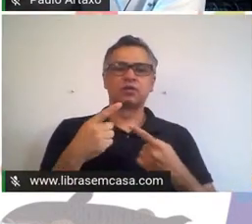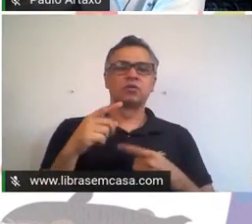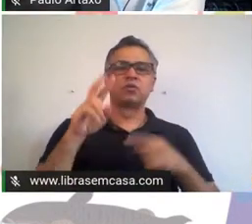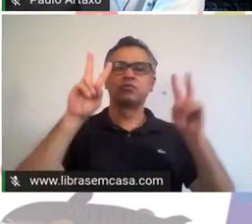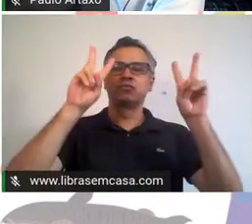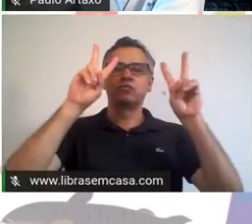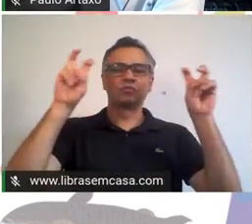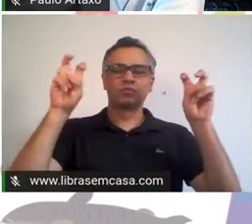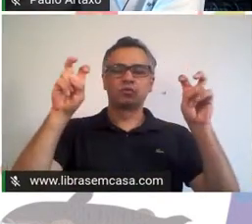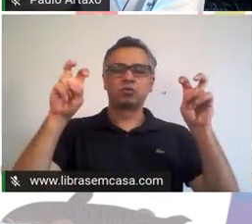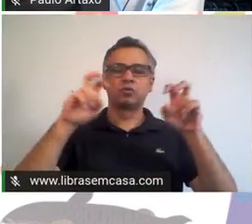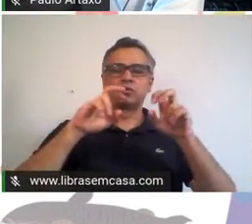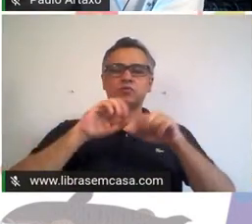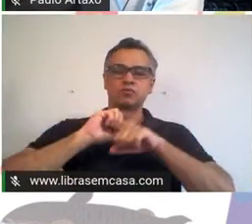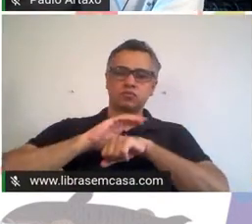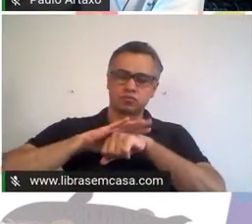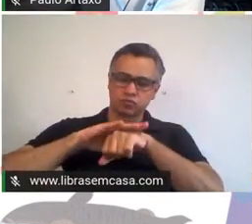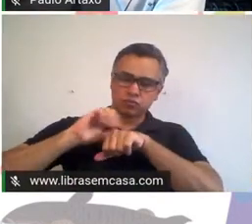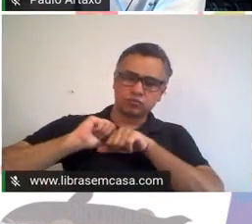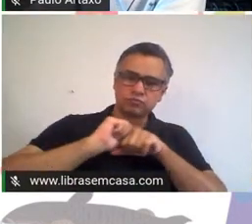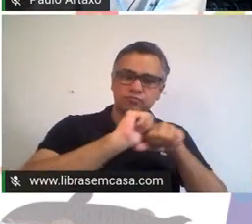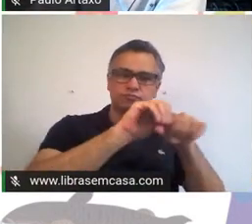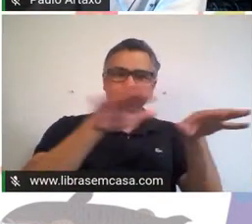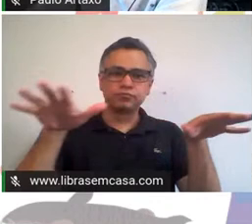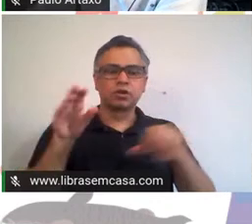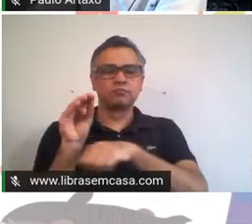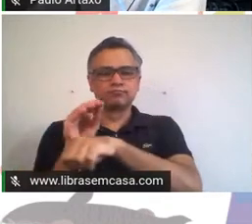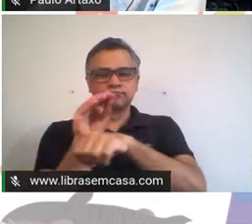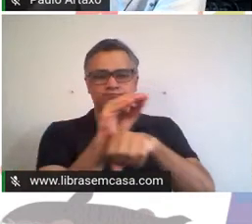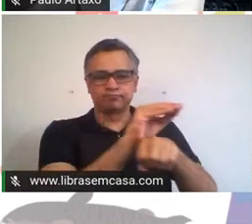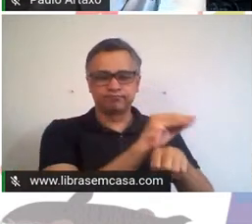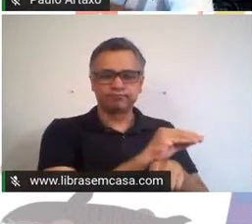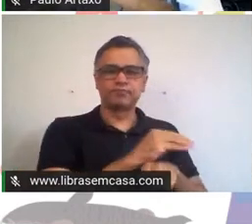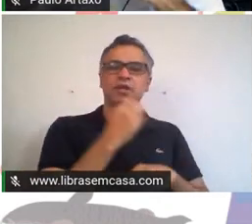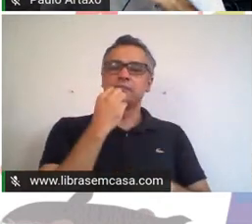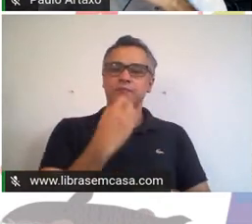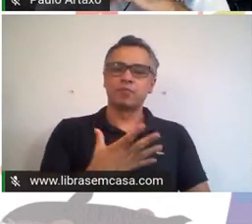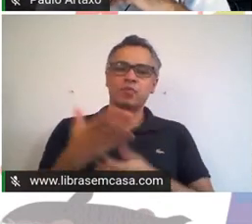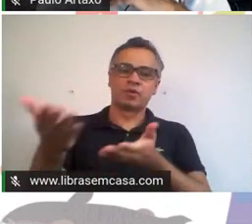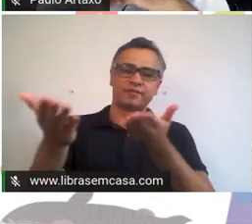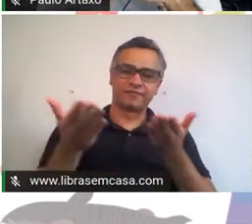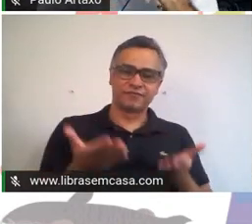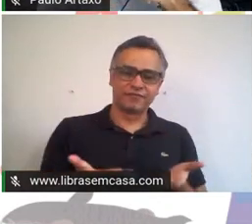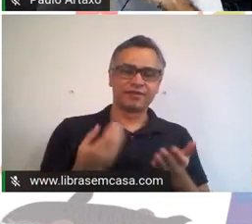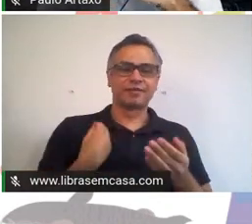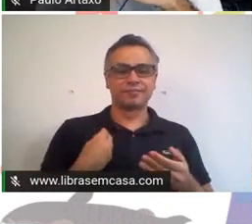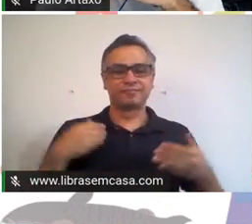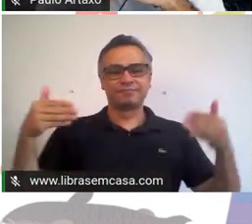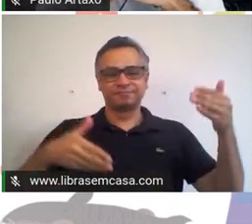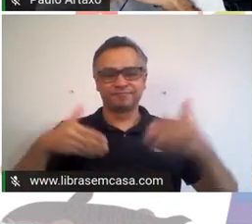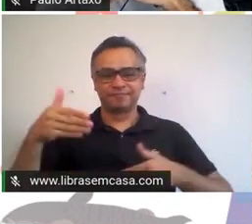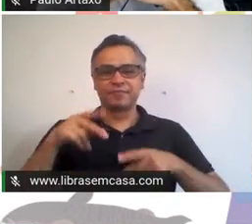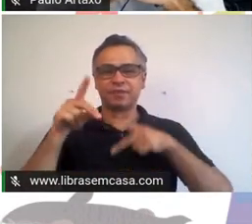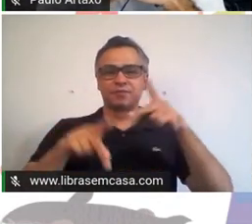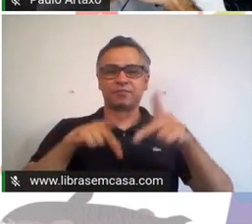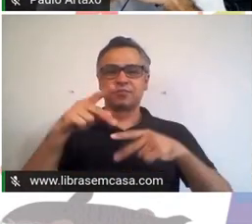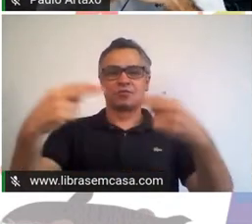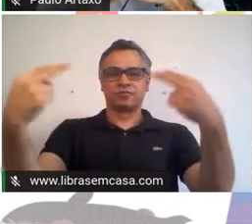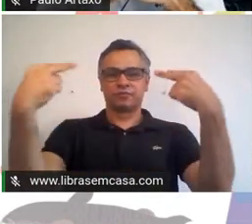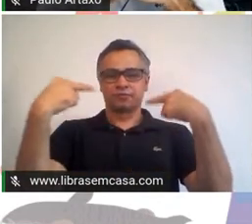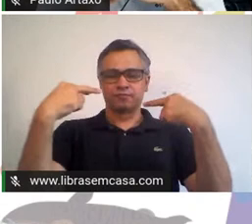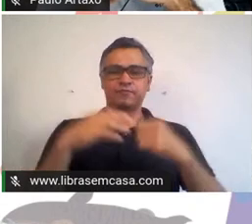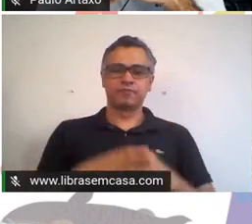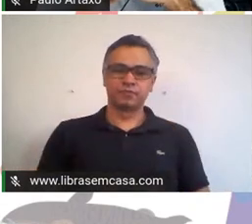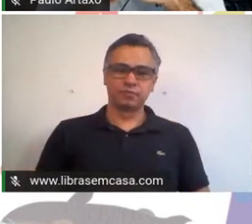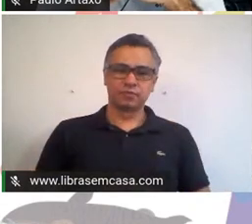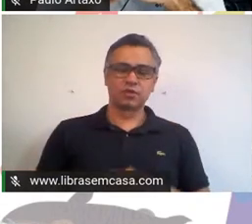Pandemias. E também vou dar as boas-vindas aos participantes e ao público que está acompanhando a gente. E o título da mesa de hoje ele evoca pandemias, né?